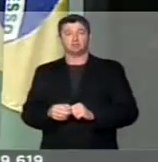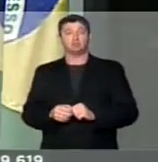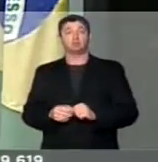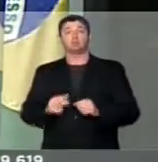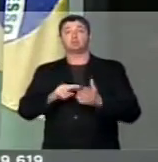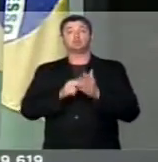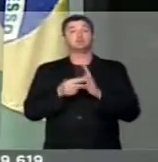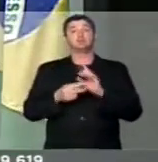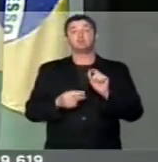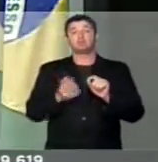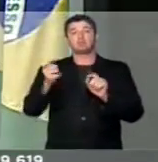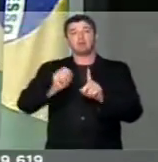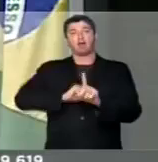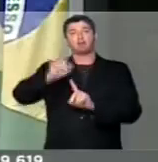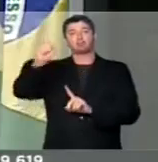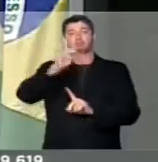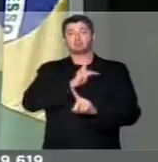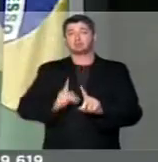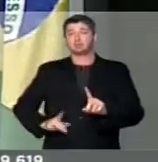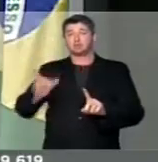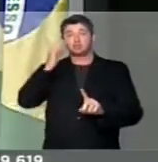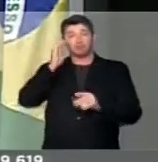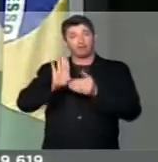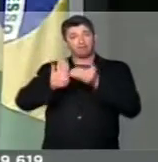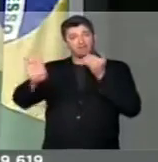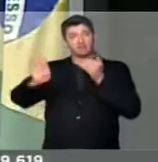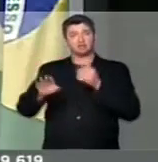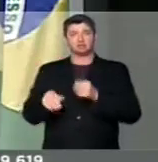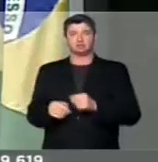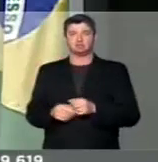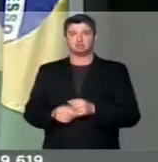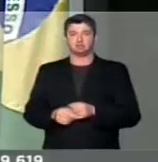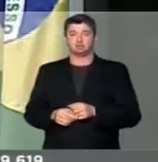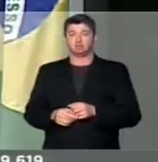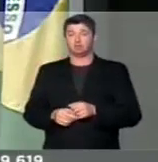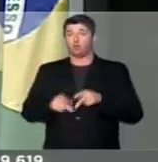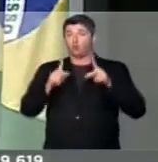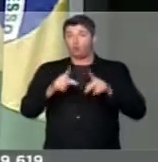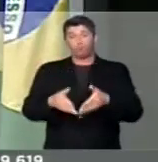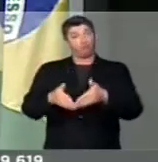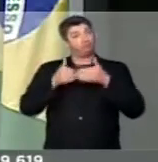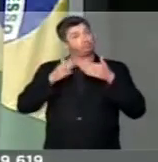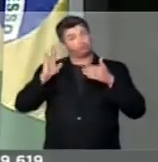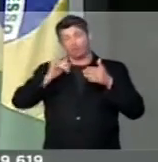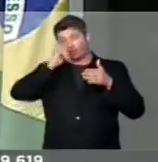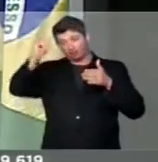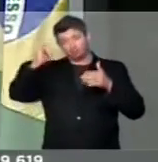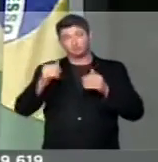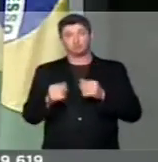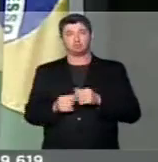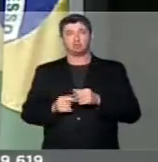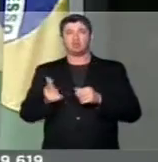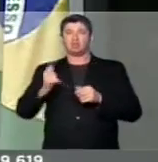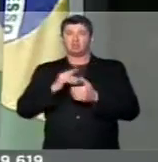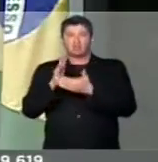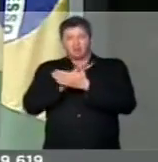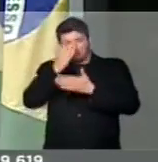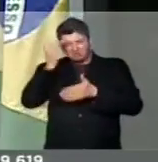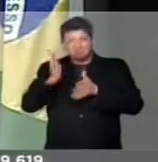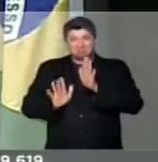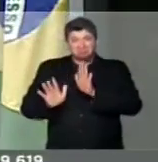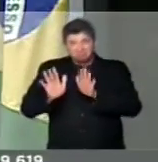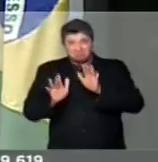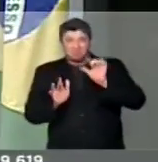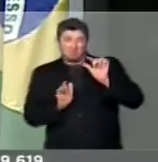sentido do afastamento da presidente Dilma. Esse foi o recado das ruas. Tem uma resistência ali,